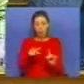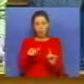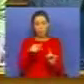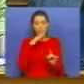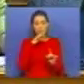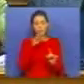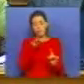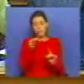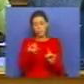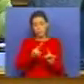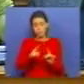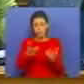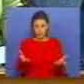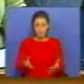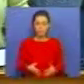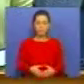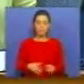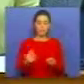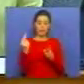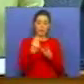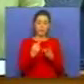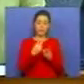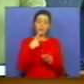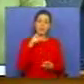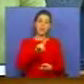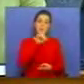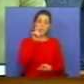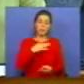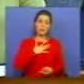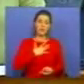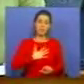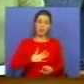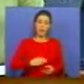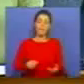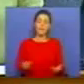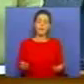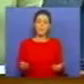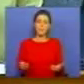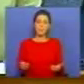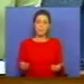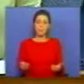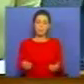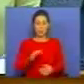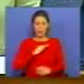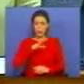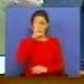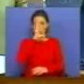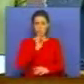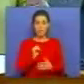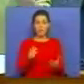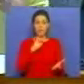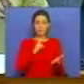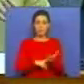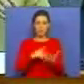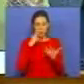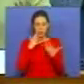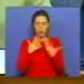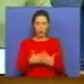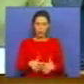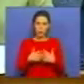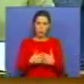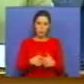do beneficiário. Uma terceira questão que lhe queremos colocar, e Sr. Ministro, isto são de facto